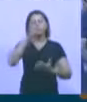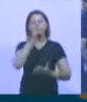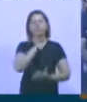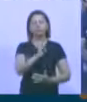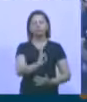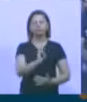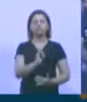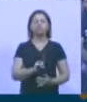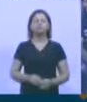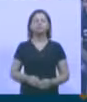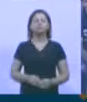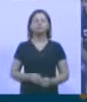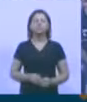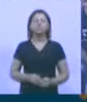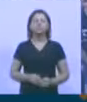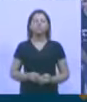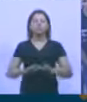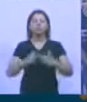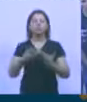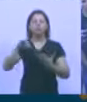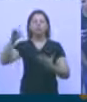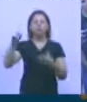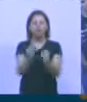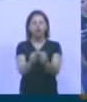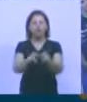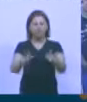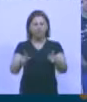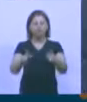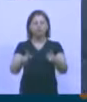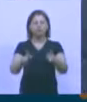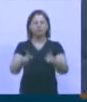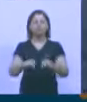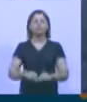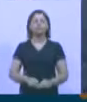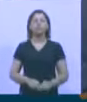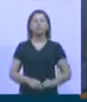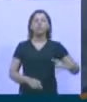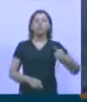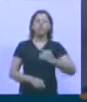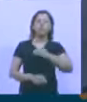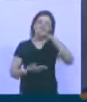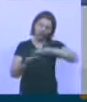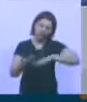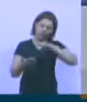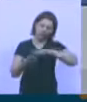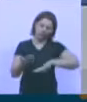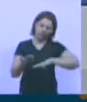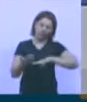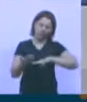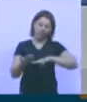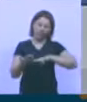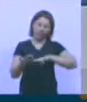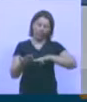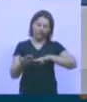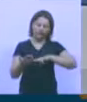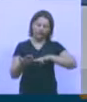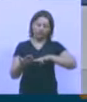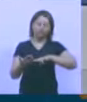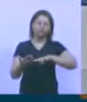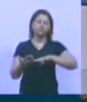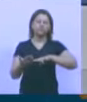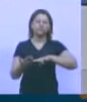the book of Revelation, no livro do Apocalipse, we read, nós lemos that Satan is accusing